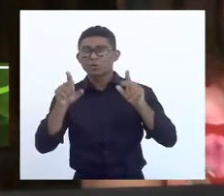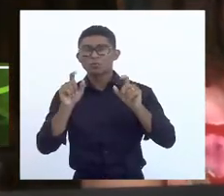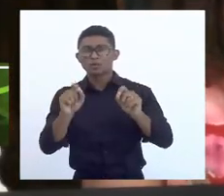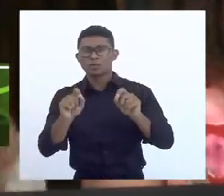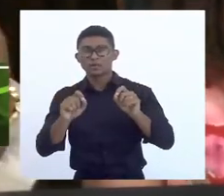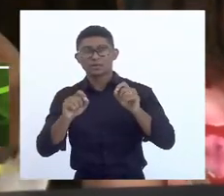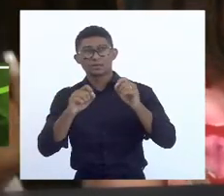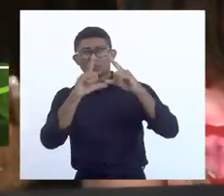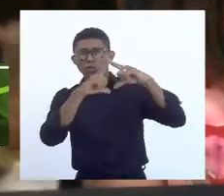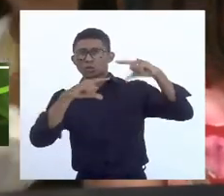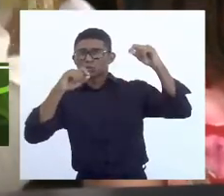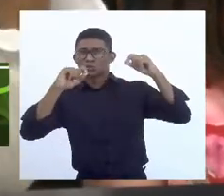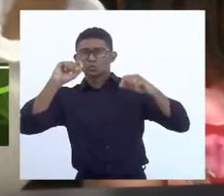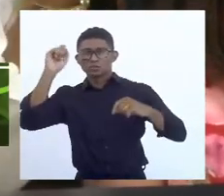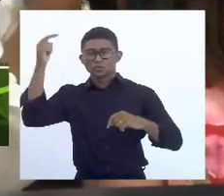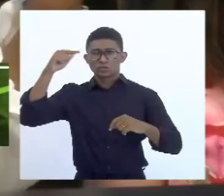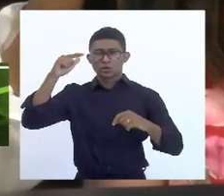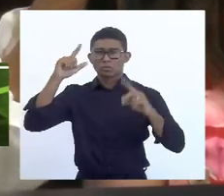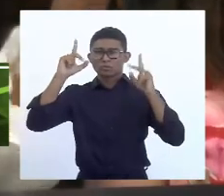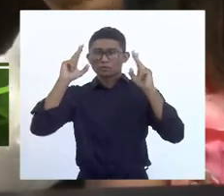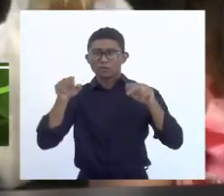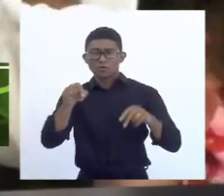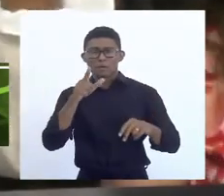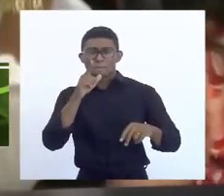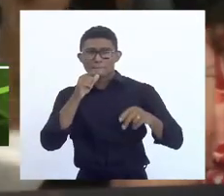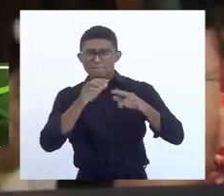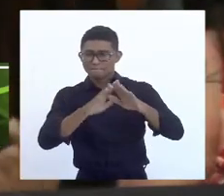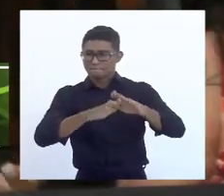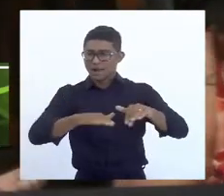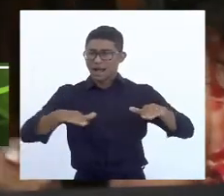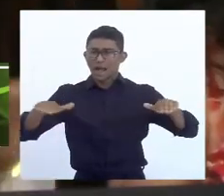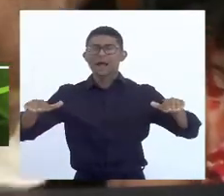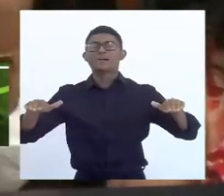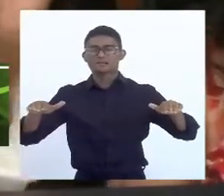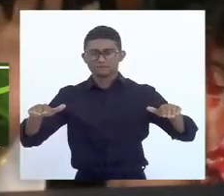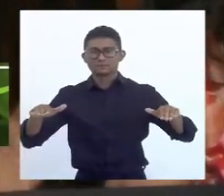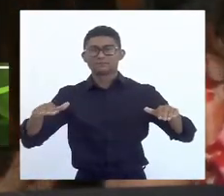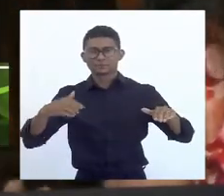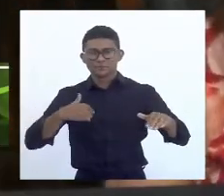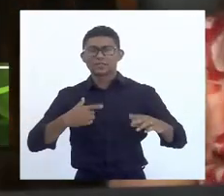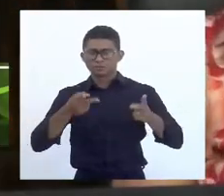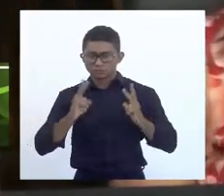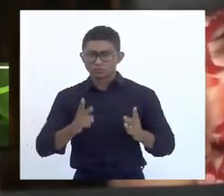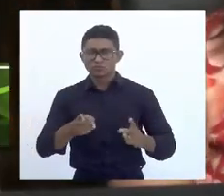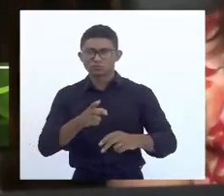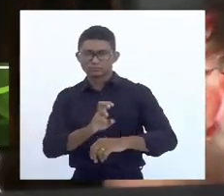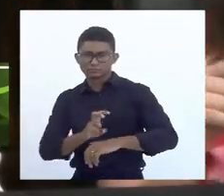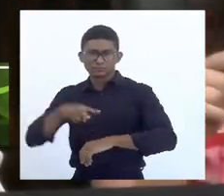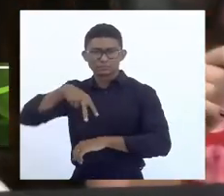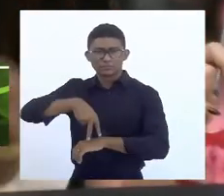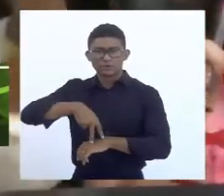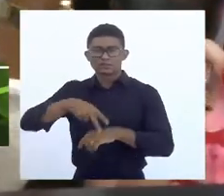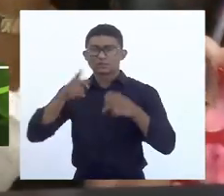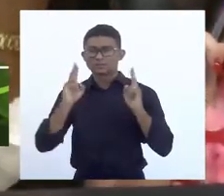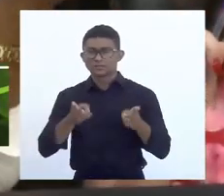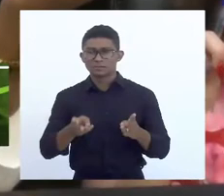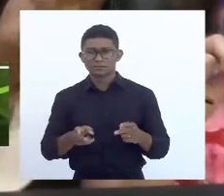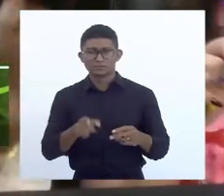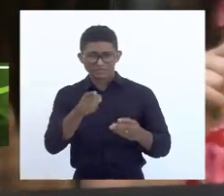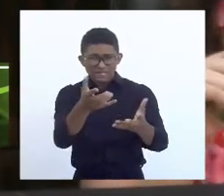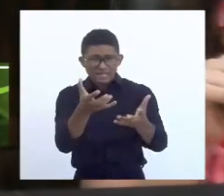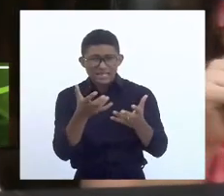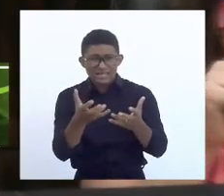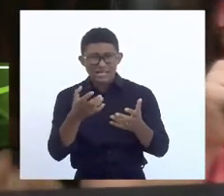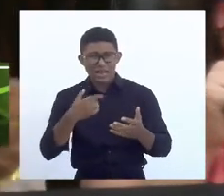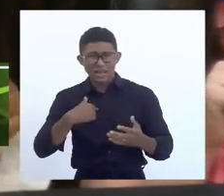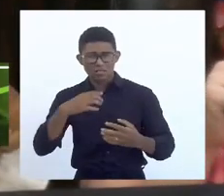mar, como se ergue a esperança, ainda assim eu vou me levantar. Você queria me ver